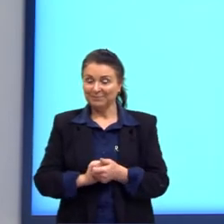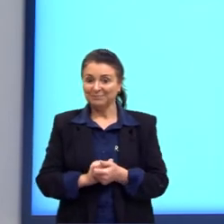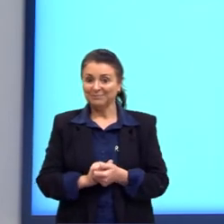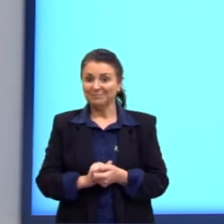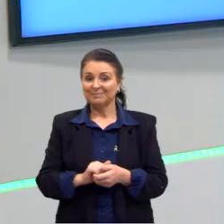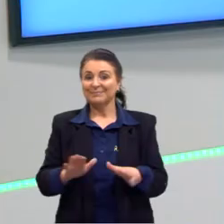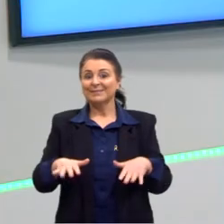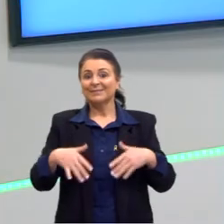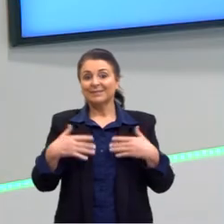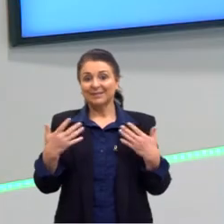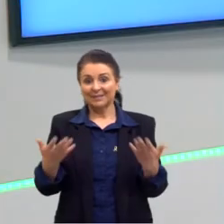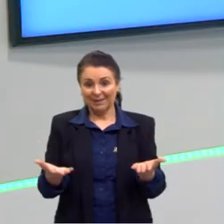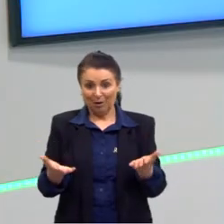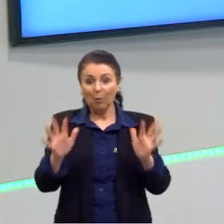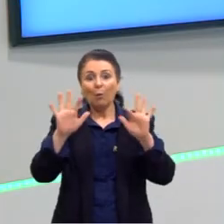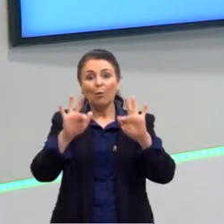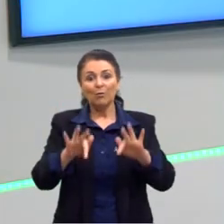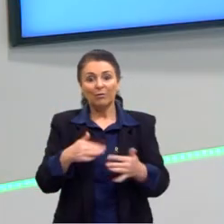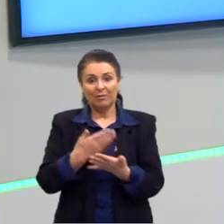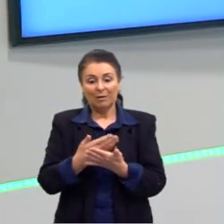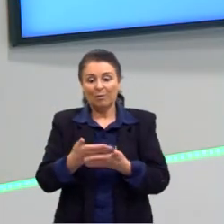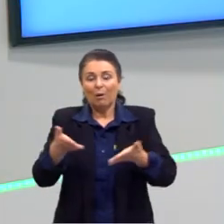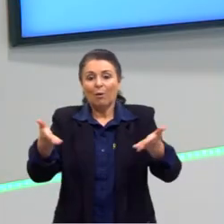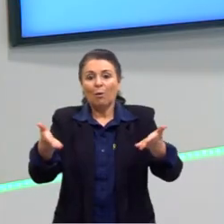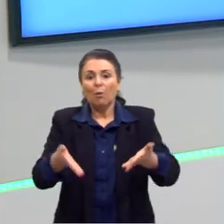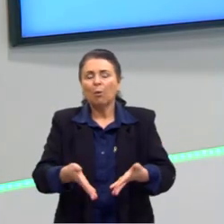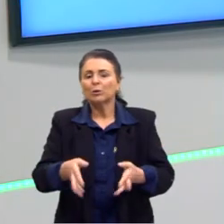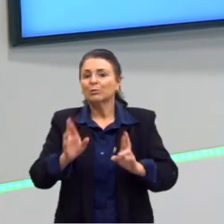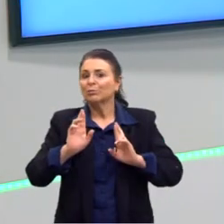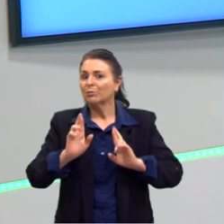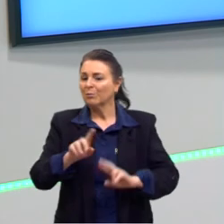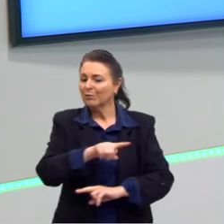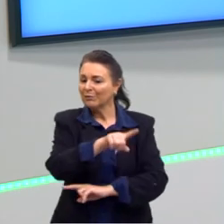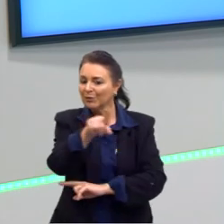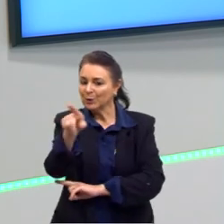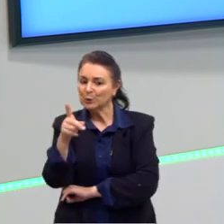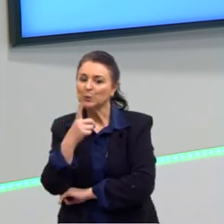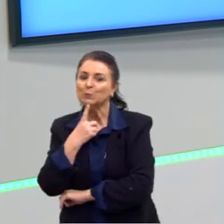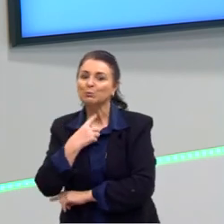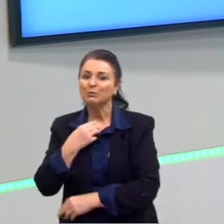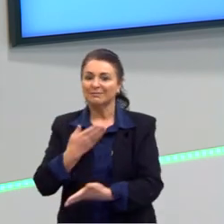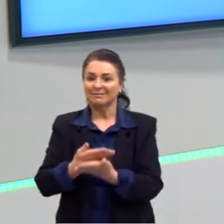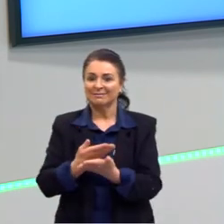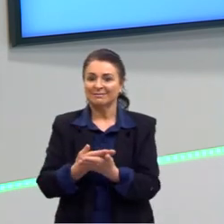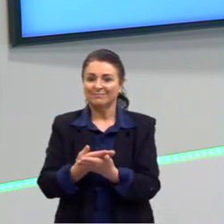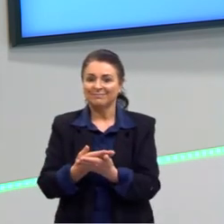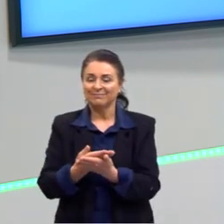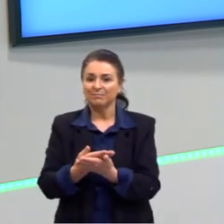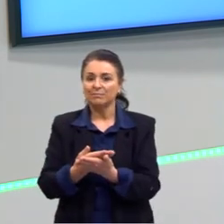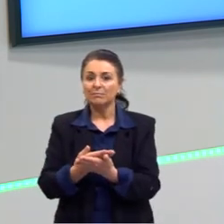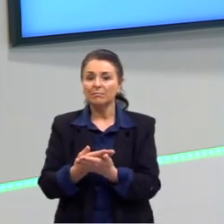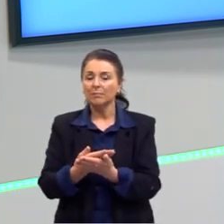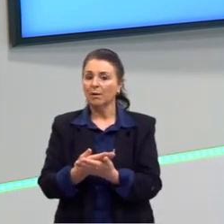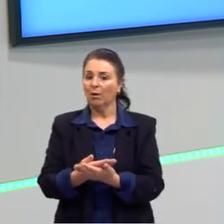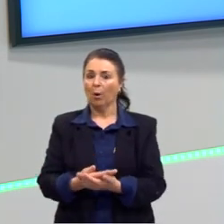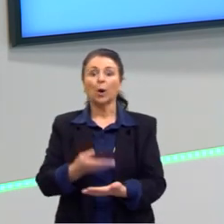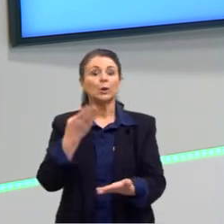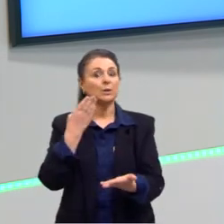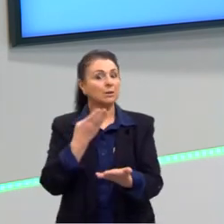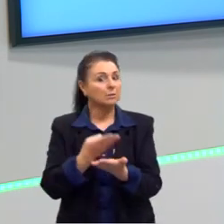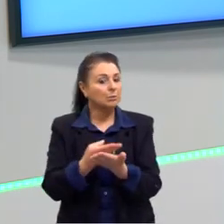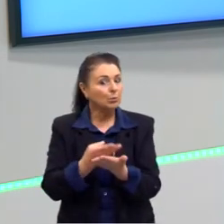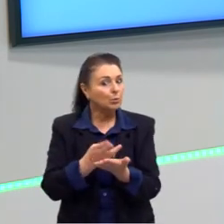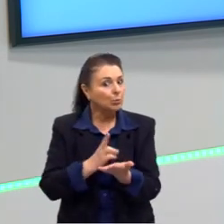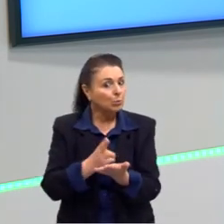bom gente ficamos por aqui espero que vocês tenham gostado da aula gente não deixa para estudar para